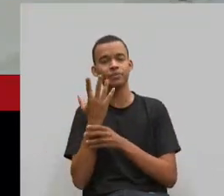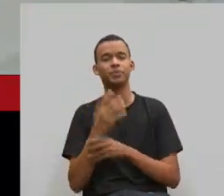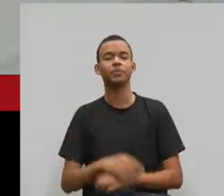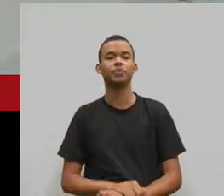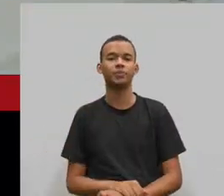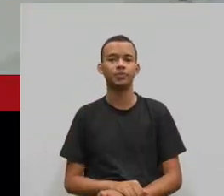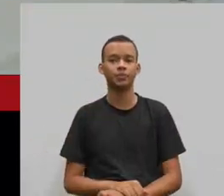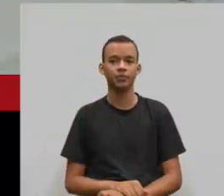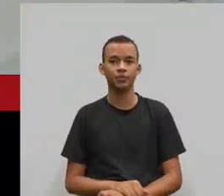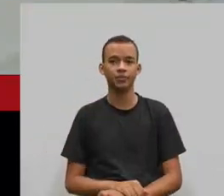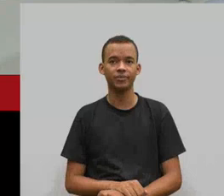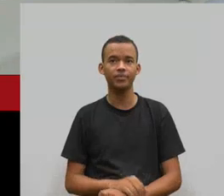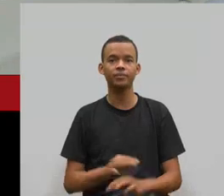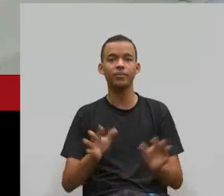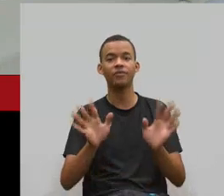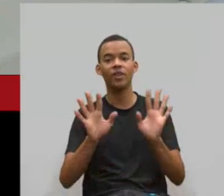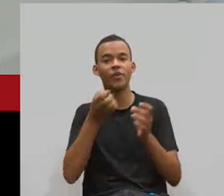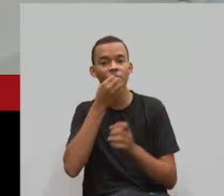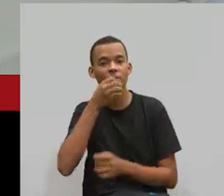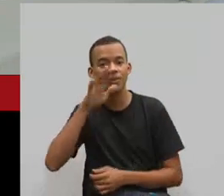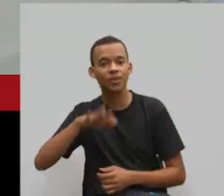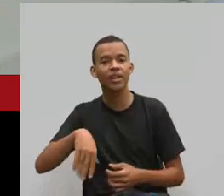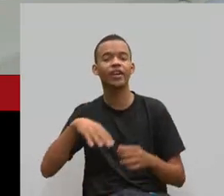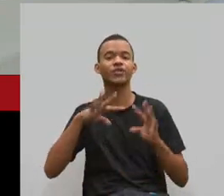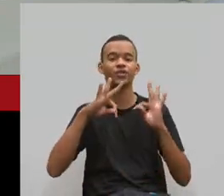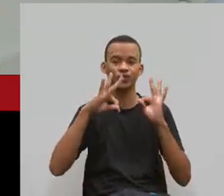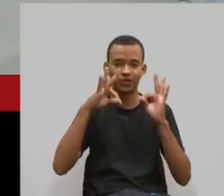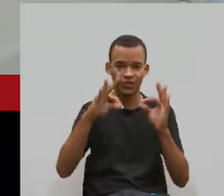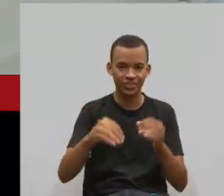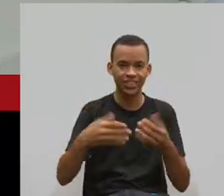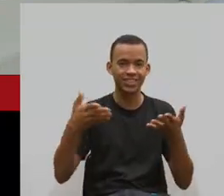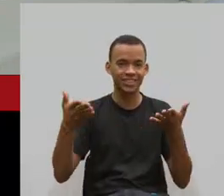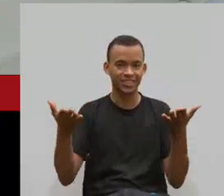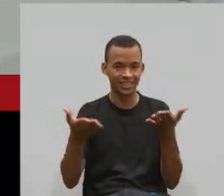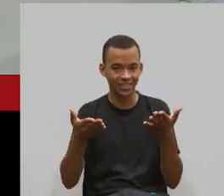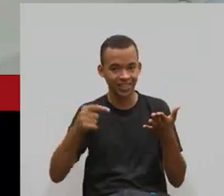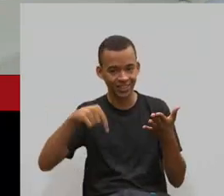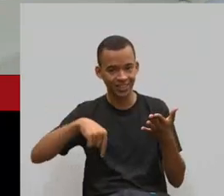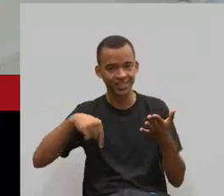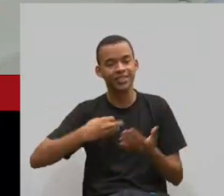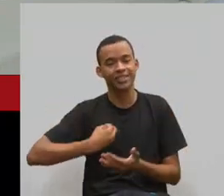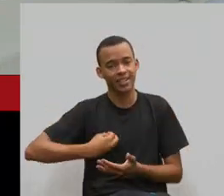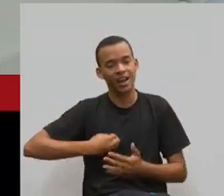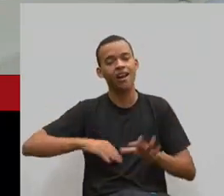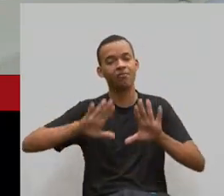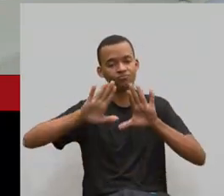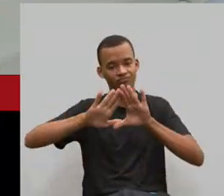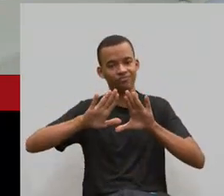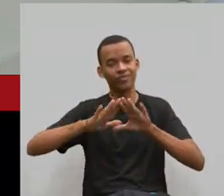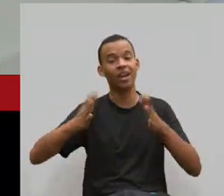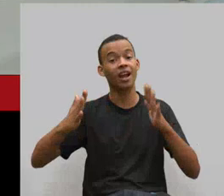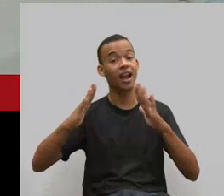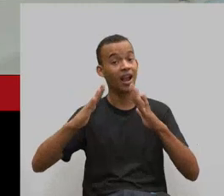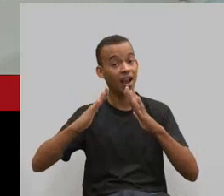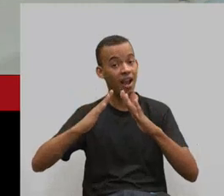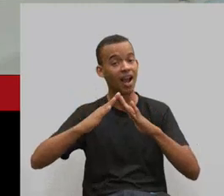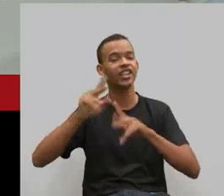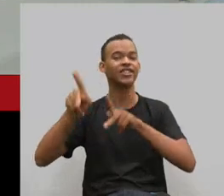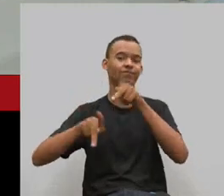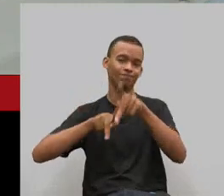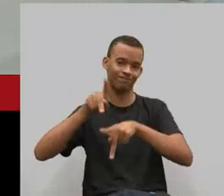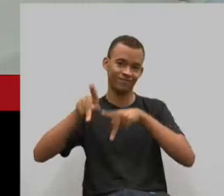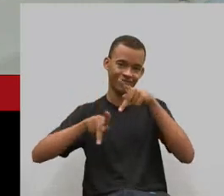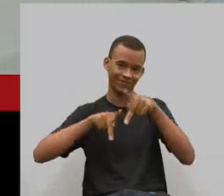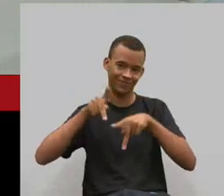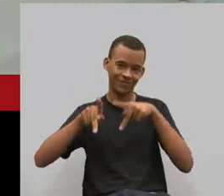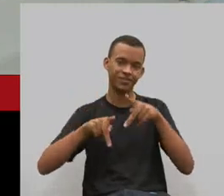a todas uma alegria recebê-los nessa casa na casa do Povo na Assembleia Legislativa cumprimentar aqui o meu amigo nosso